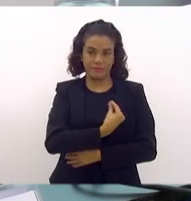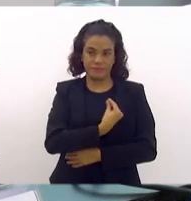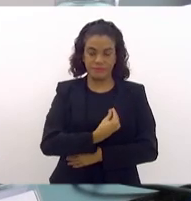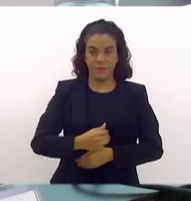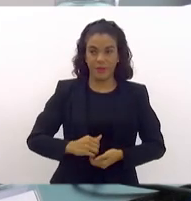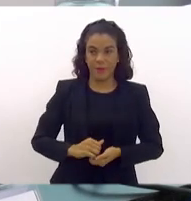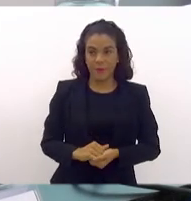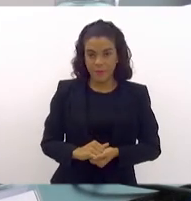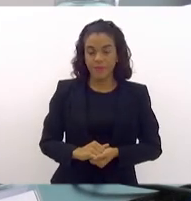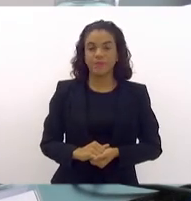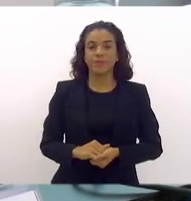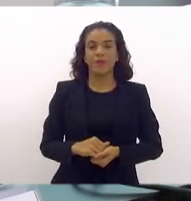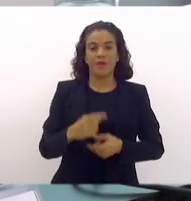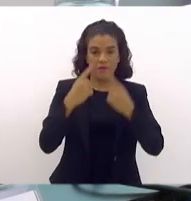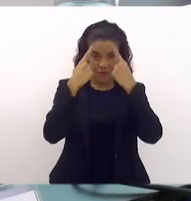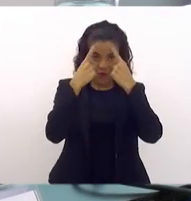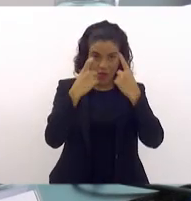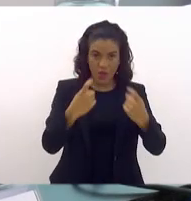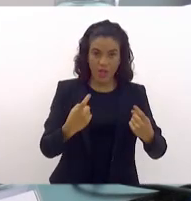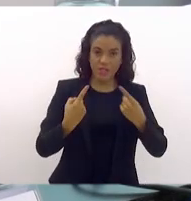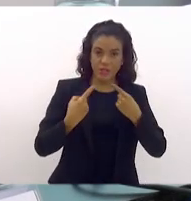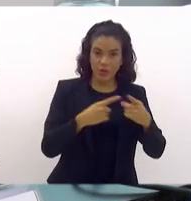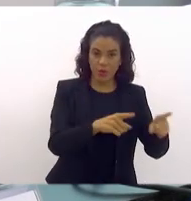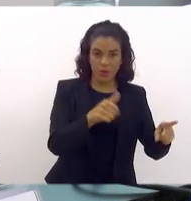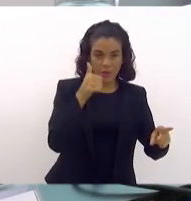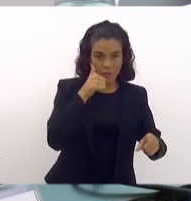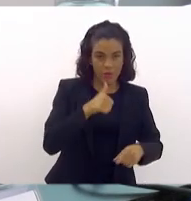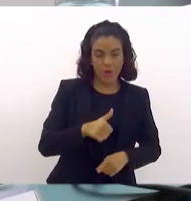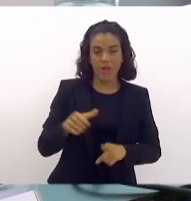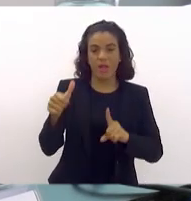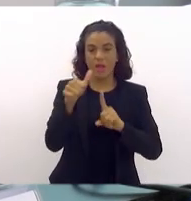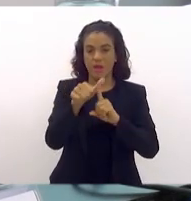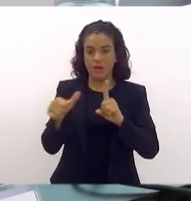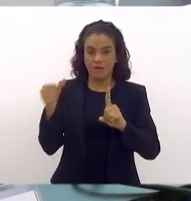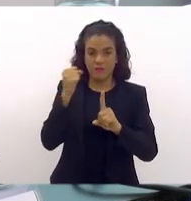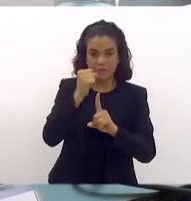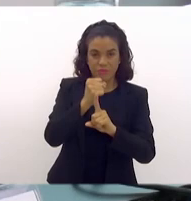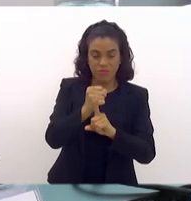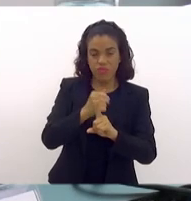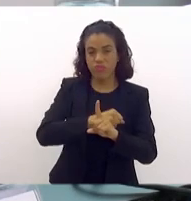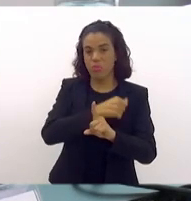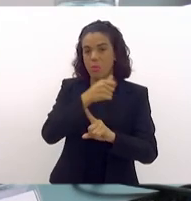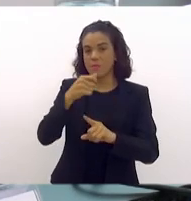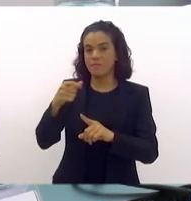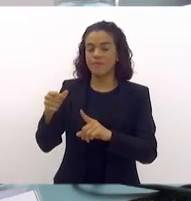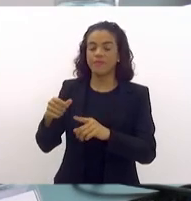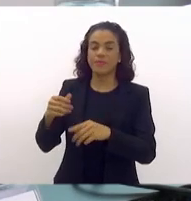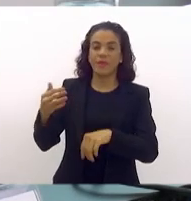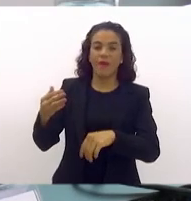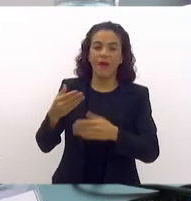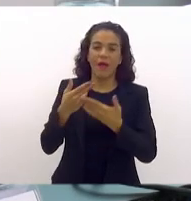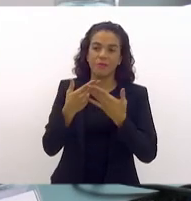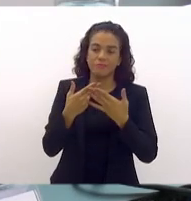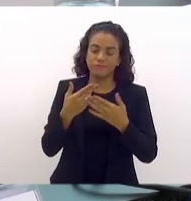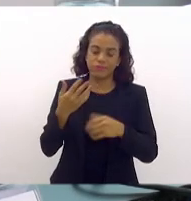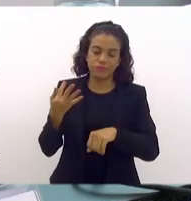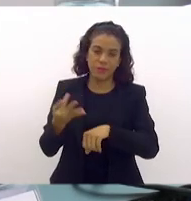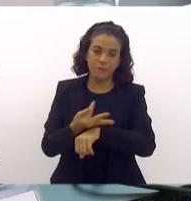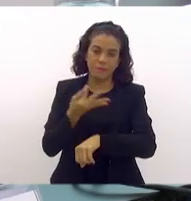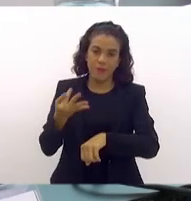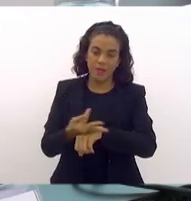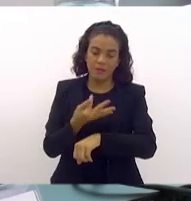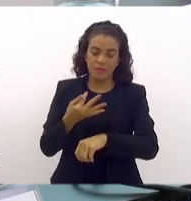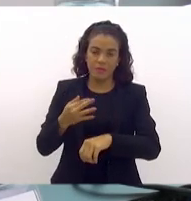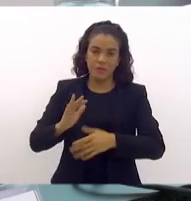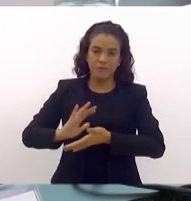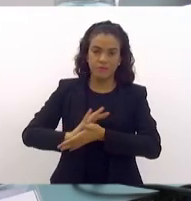casa. Inicialmente a violência contra a mulher, depois o feminicídio, em seguida a intolerância religiosa e hoje